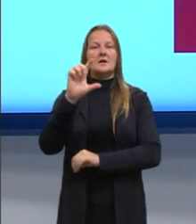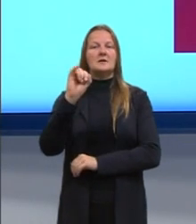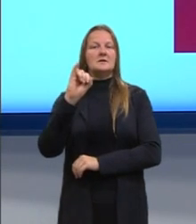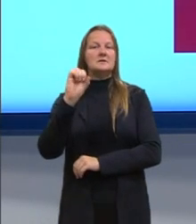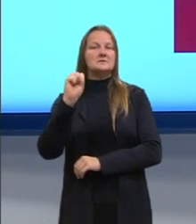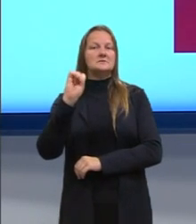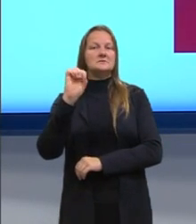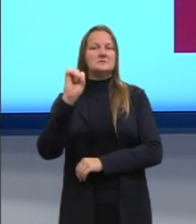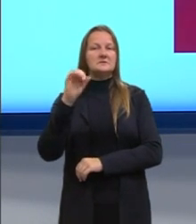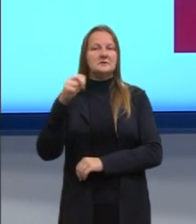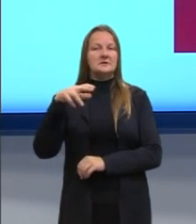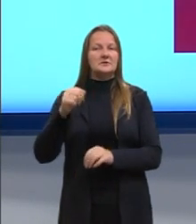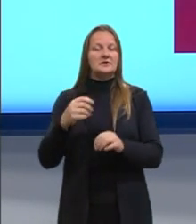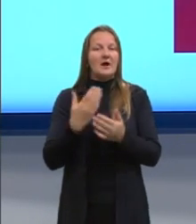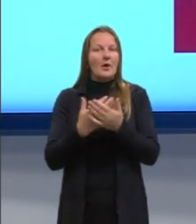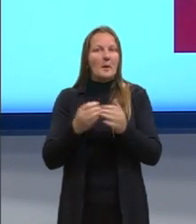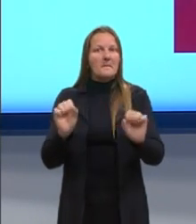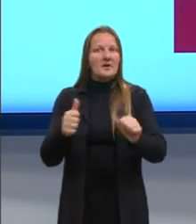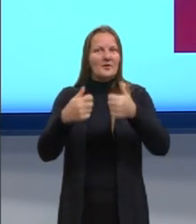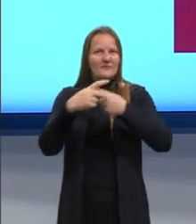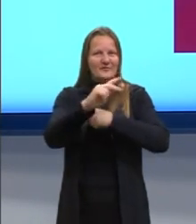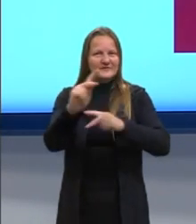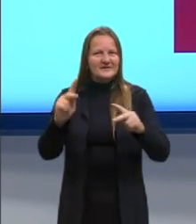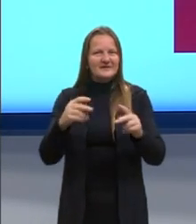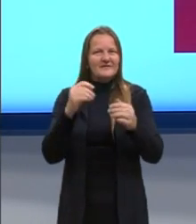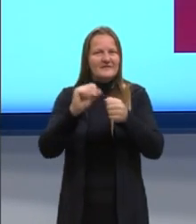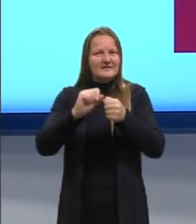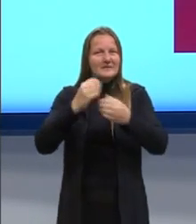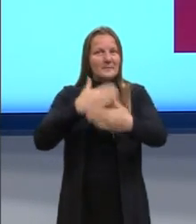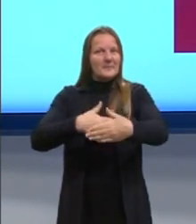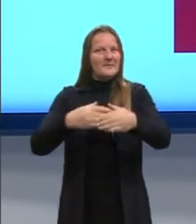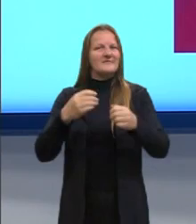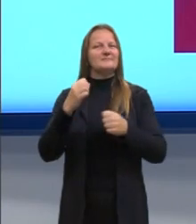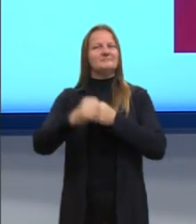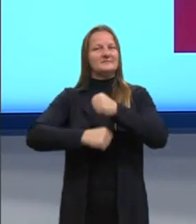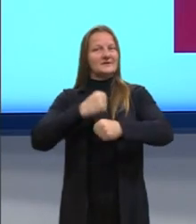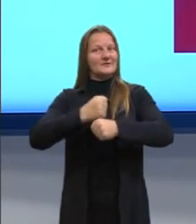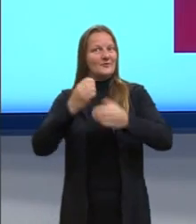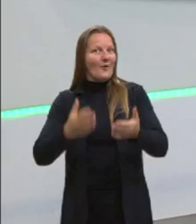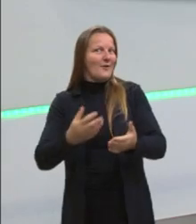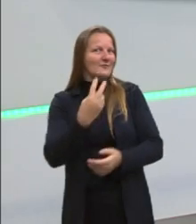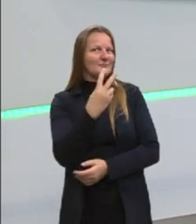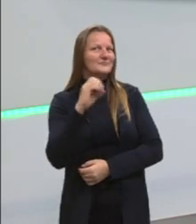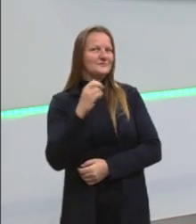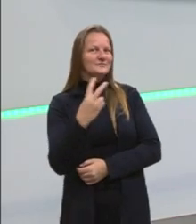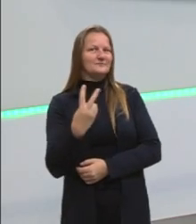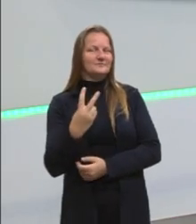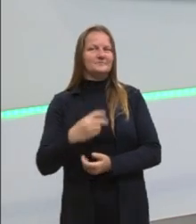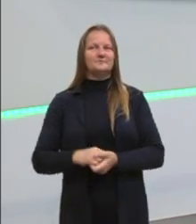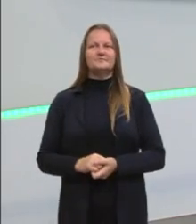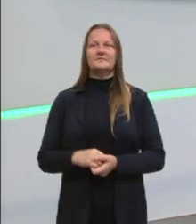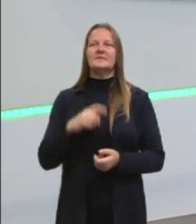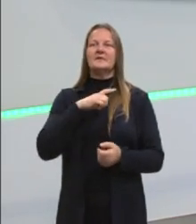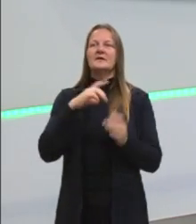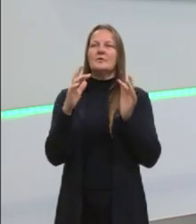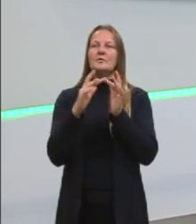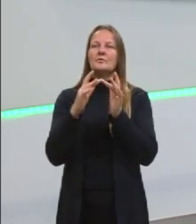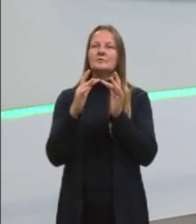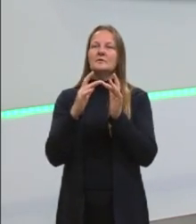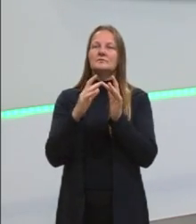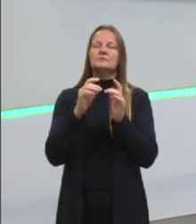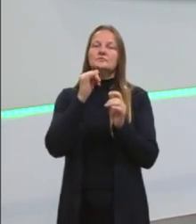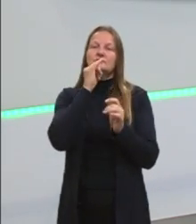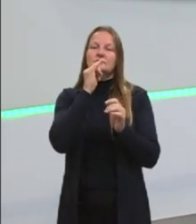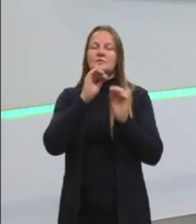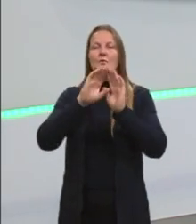para que essa aula fique o melhor para você que vai fazer o Enem nesse ano de 2022 aqui tem uma tela